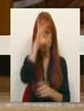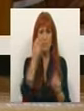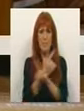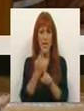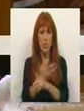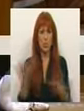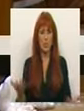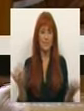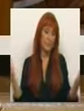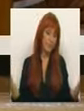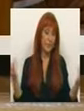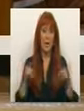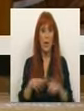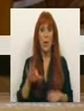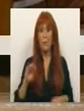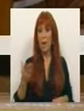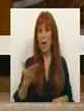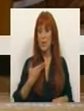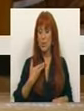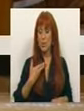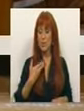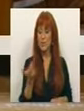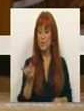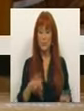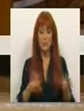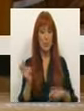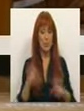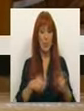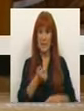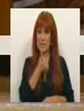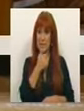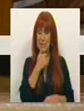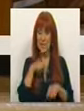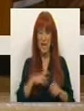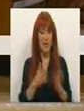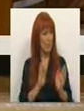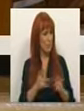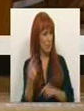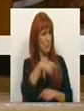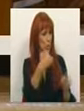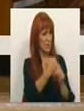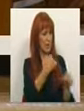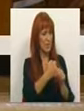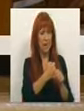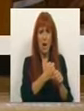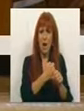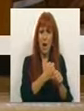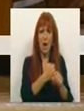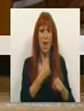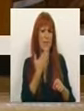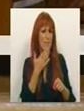Ministros. Ora, para o PSD, as circunstâncias que determinam esta dispensa não devem